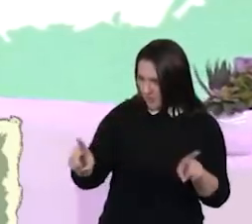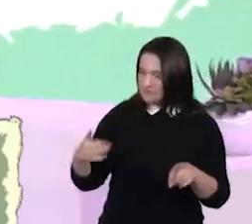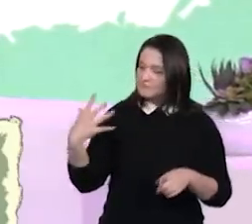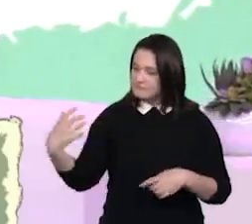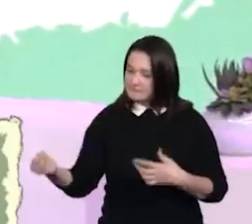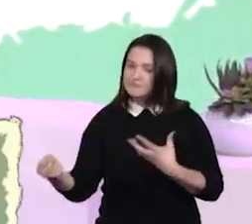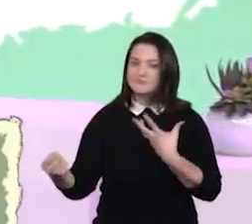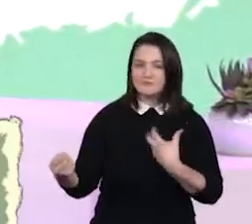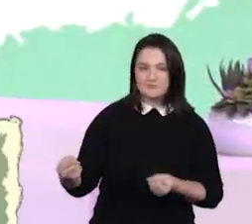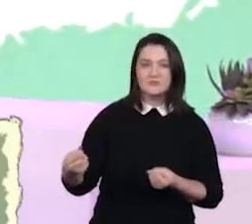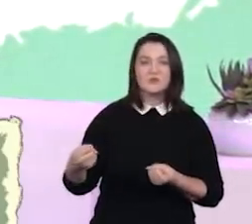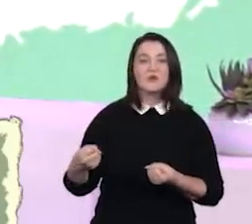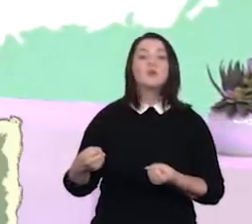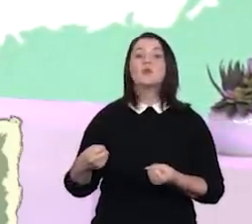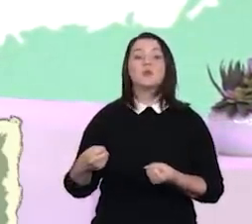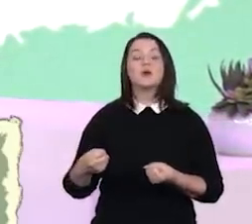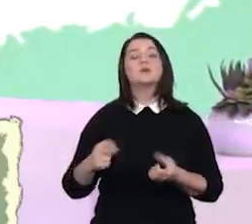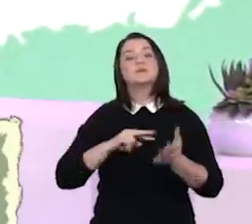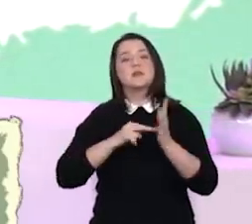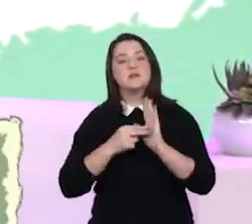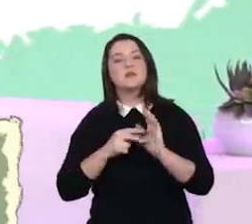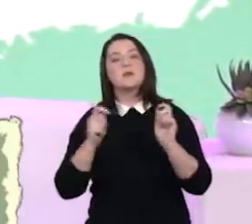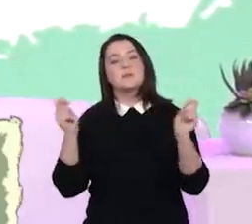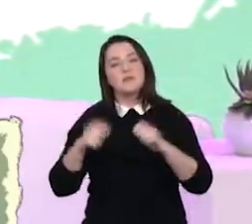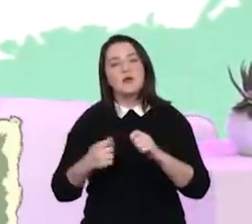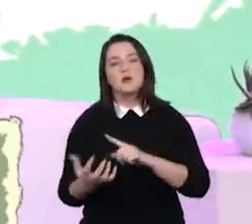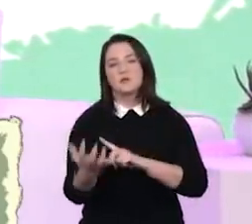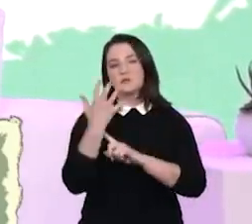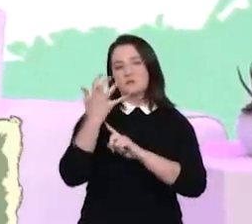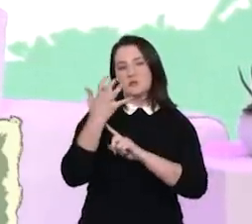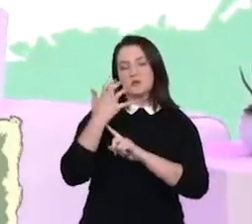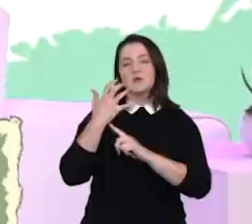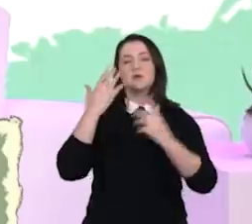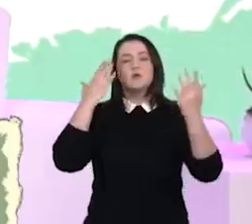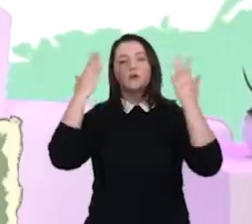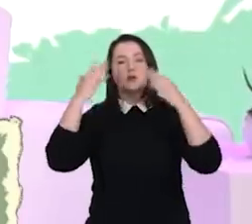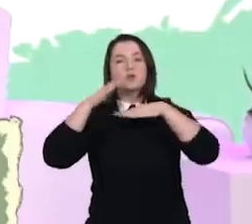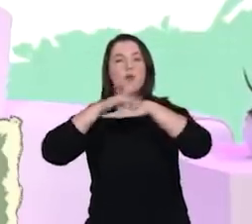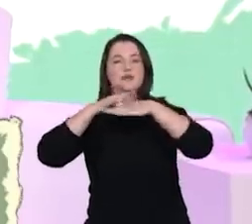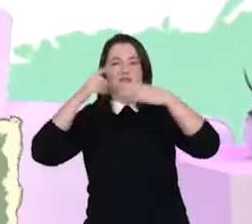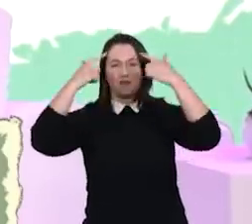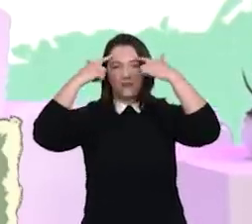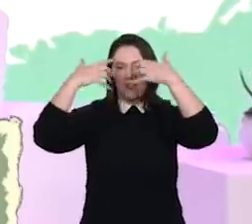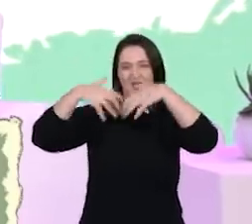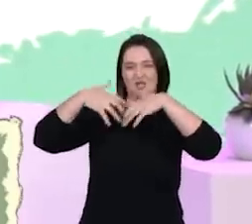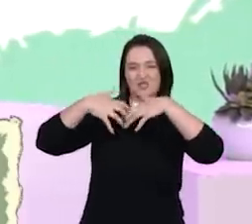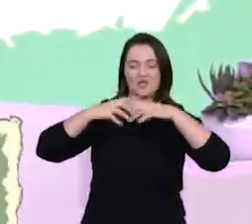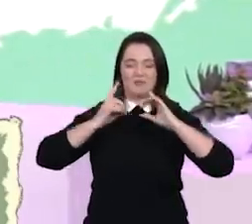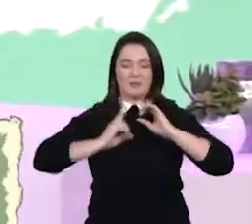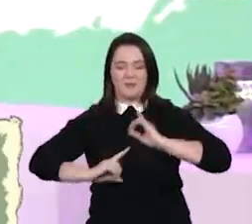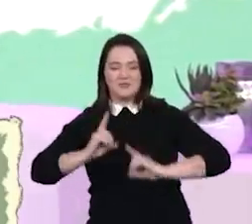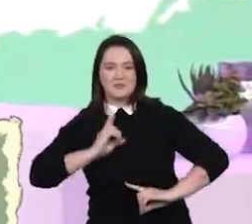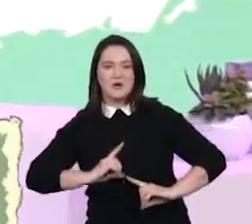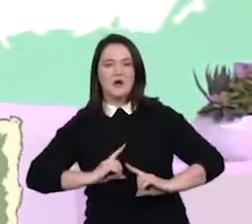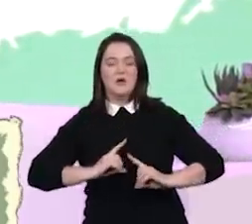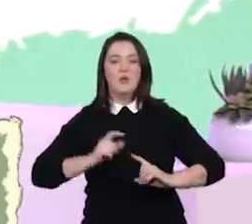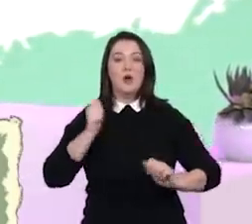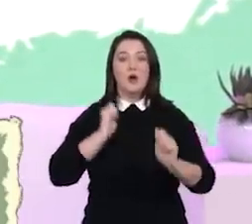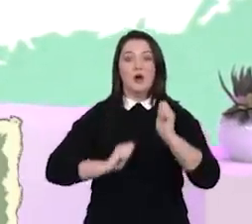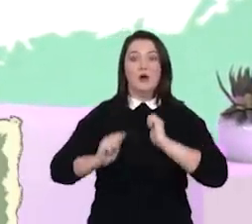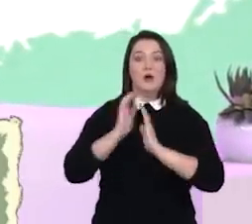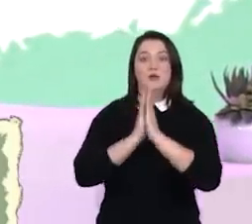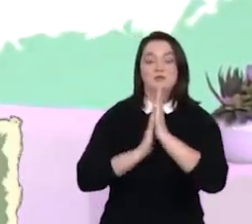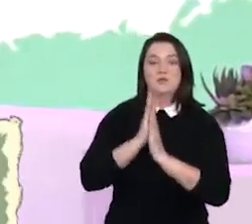a psicopatologias, ou seja, doenças da mente, como depressão, ansiedade, se tornam mais vulneráveis